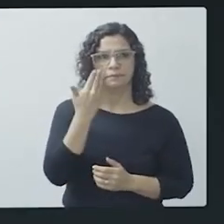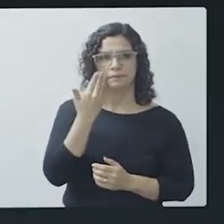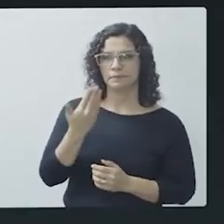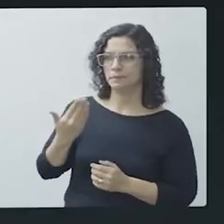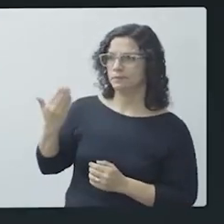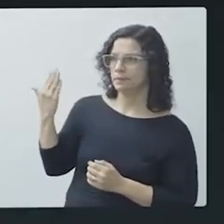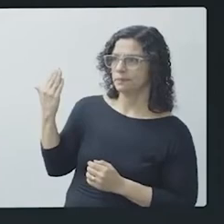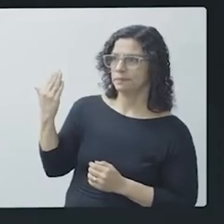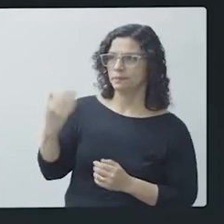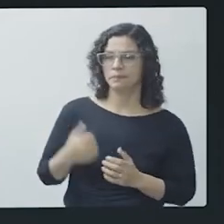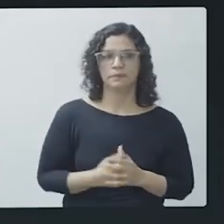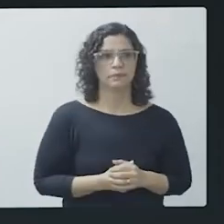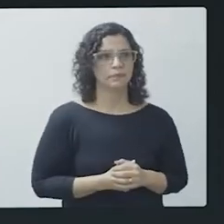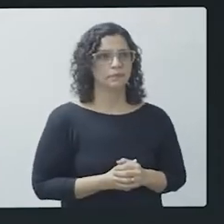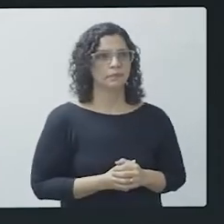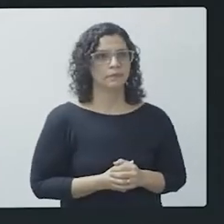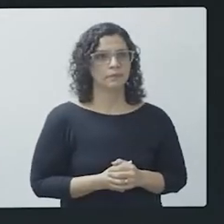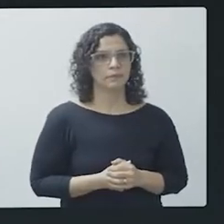Colocar aqui